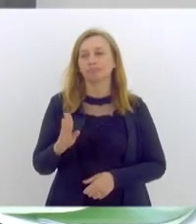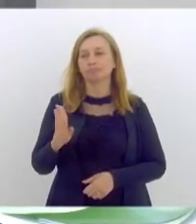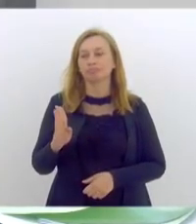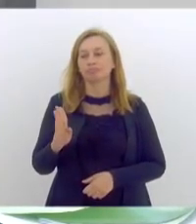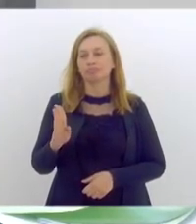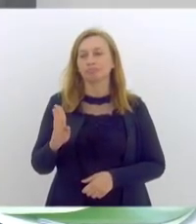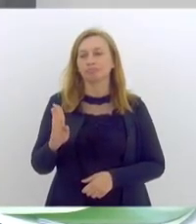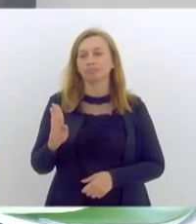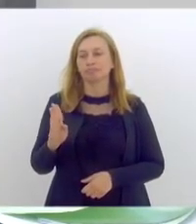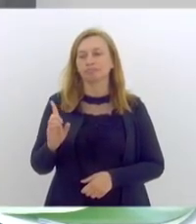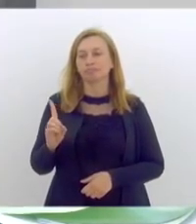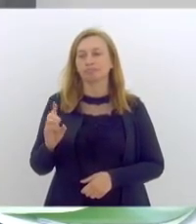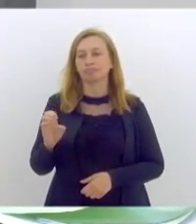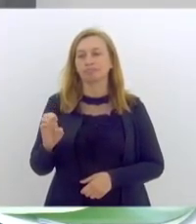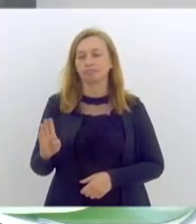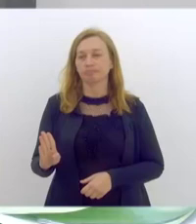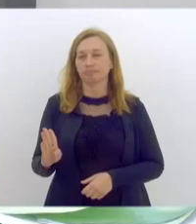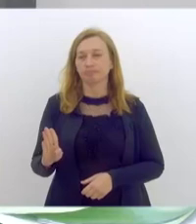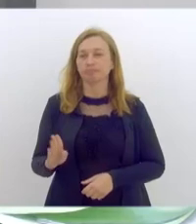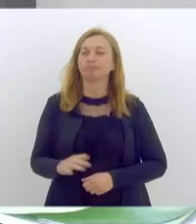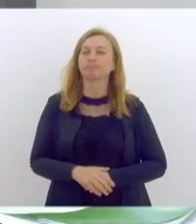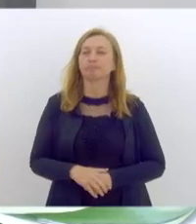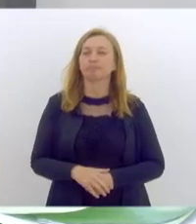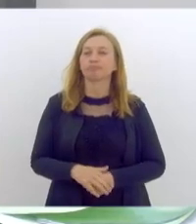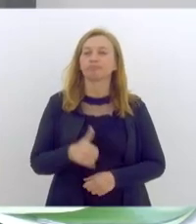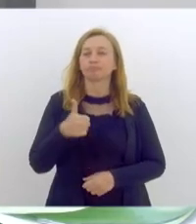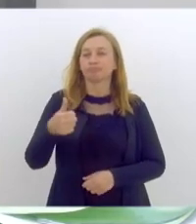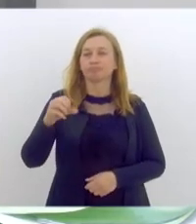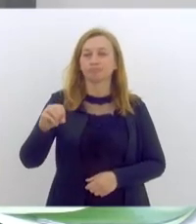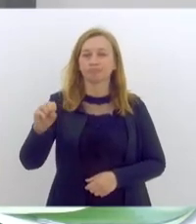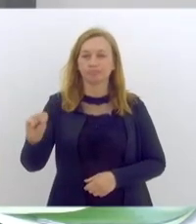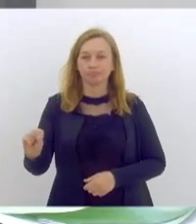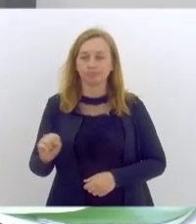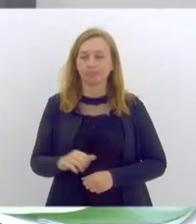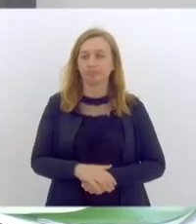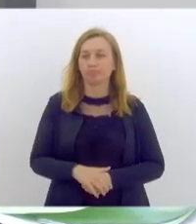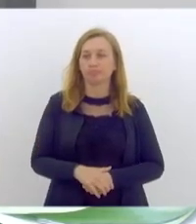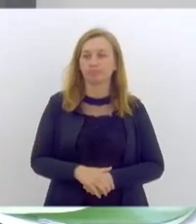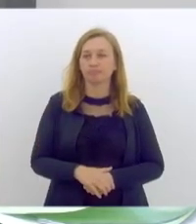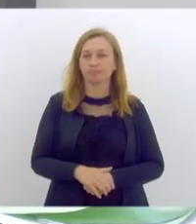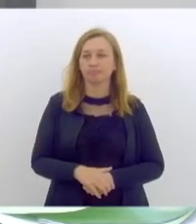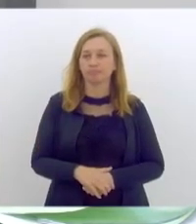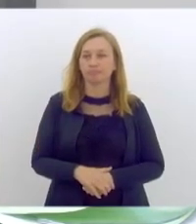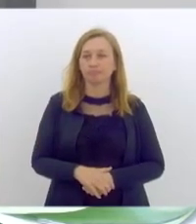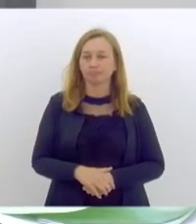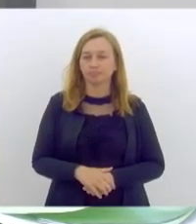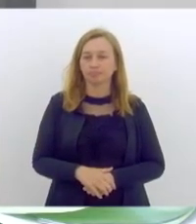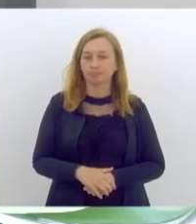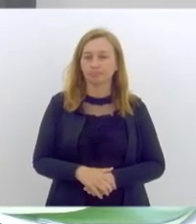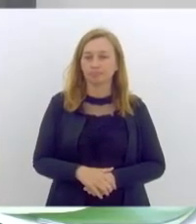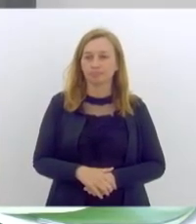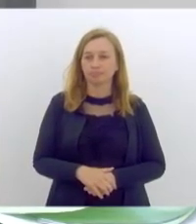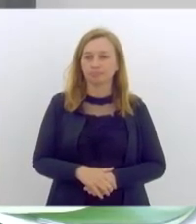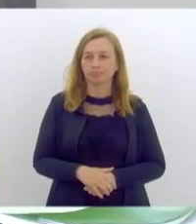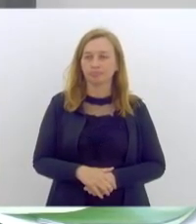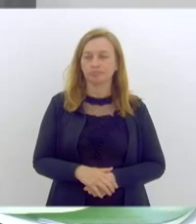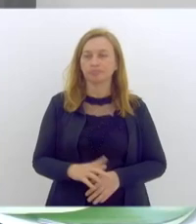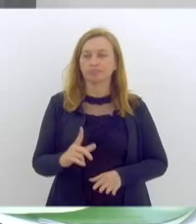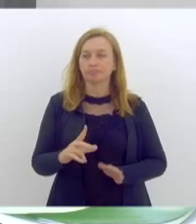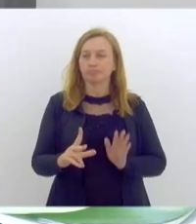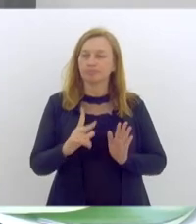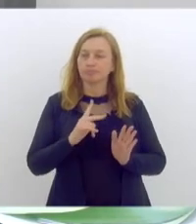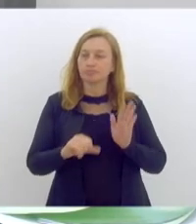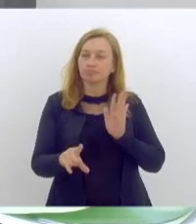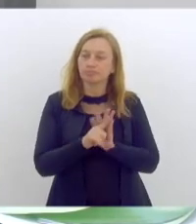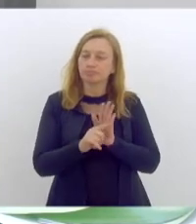que é lá na emenda constitucional 108 Então as próprias legislações vão